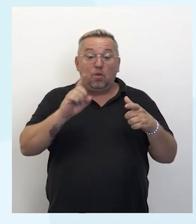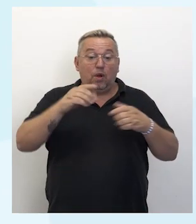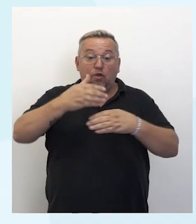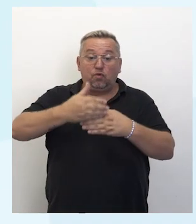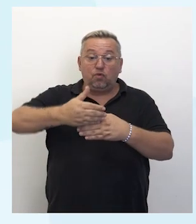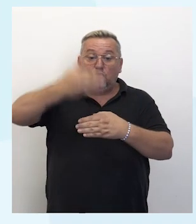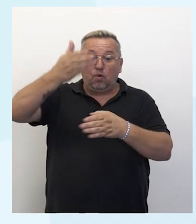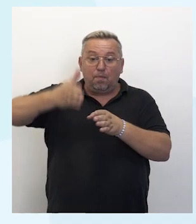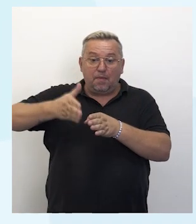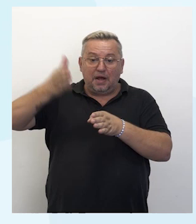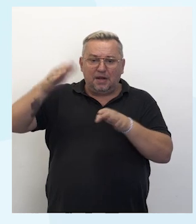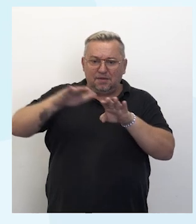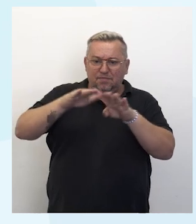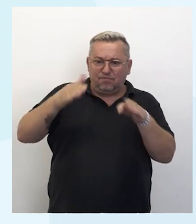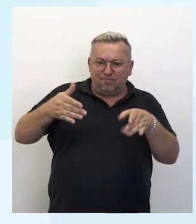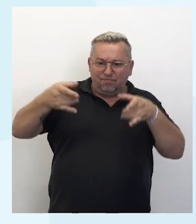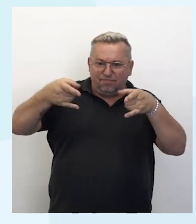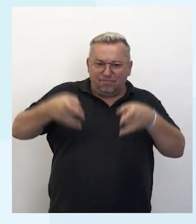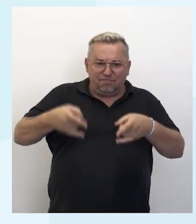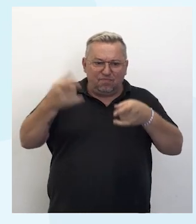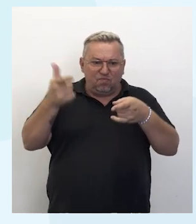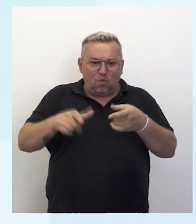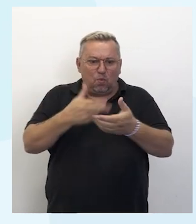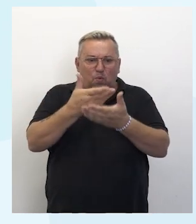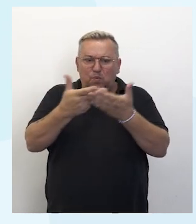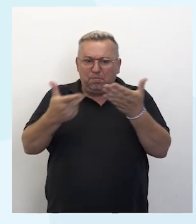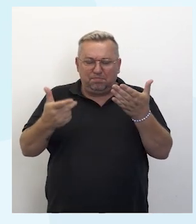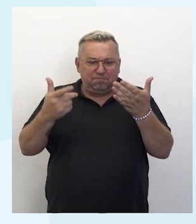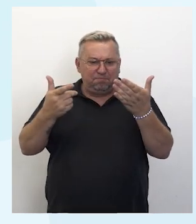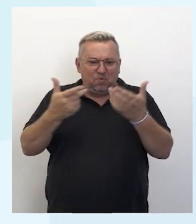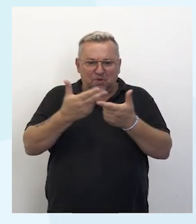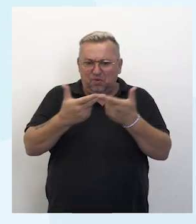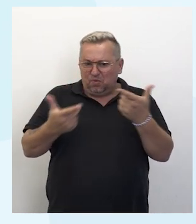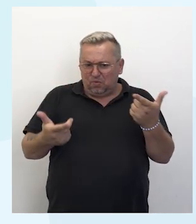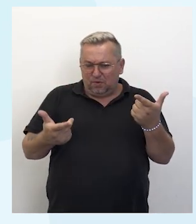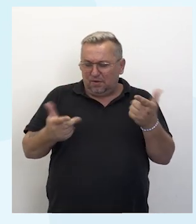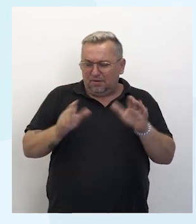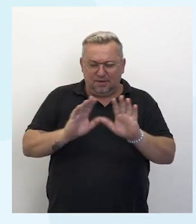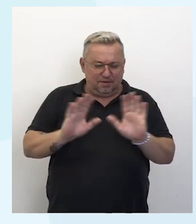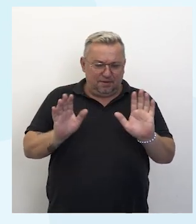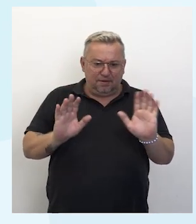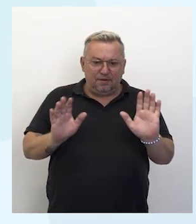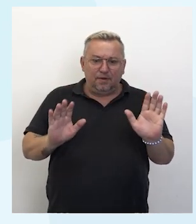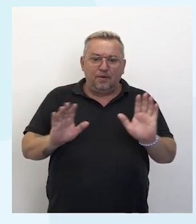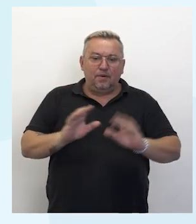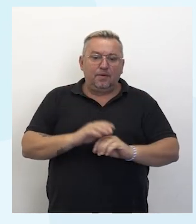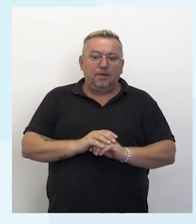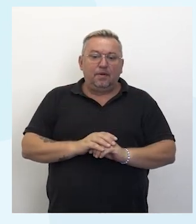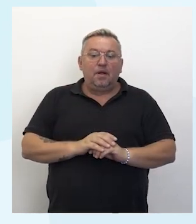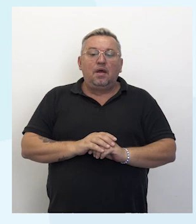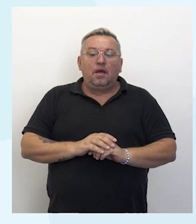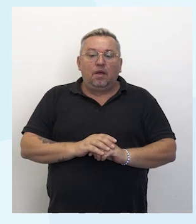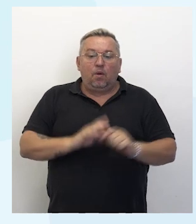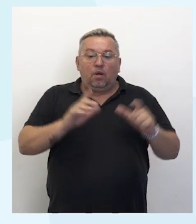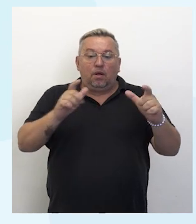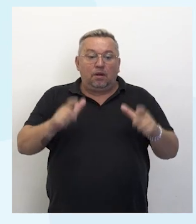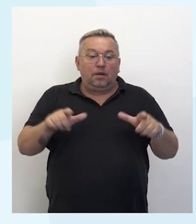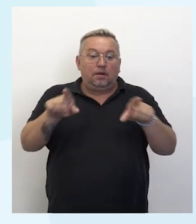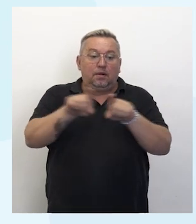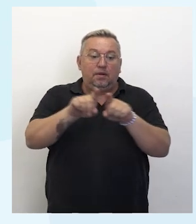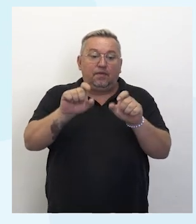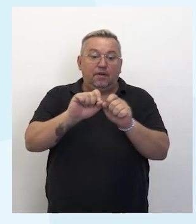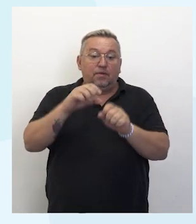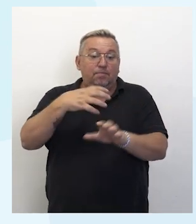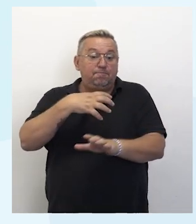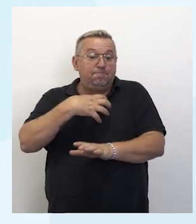Espaços não são só as paredes, móveis, portão ou outros elementos físicos que fazem parte dele. O espaço